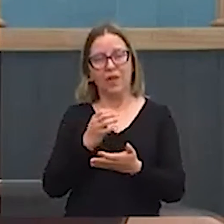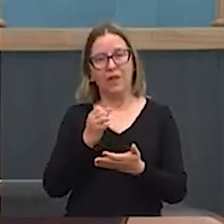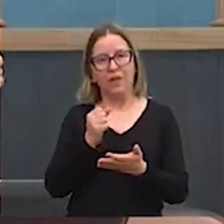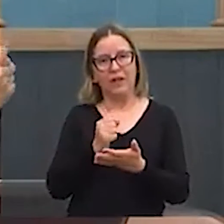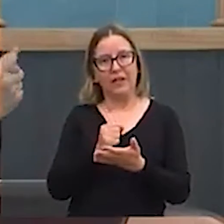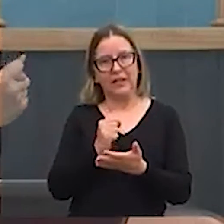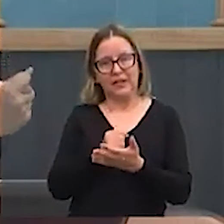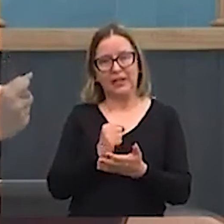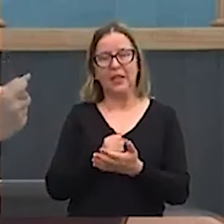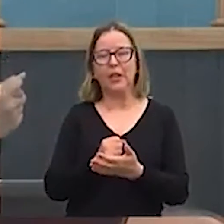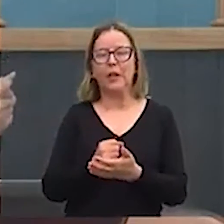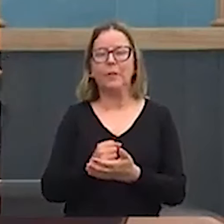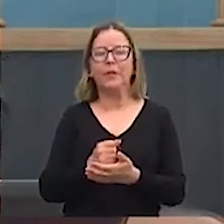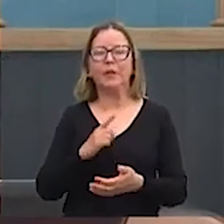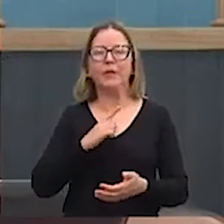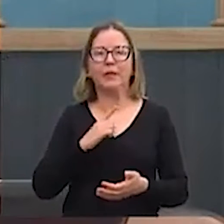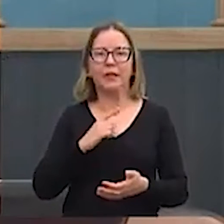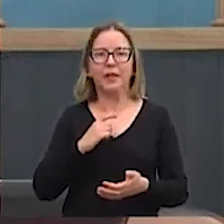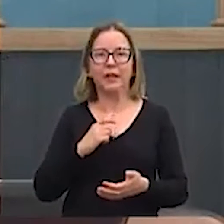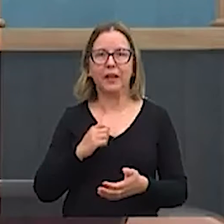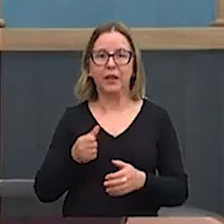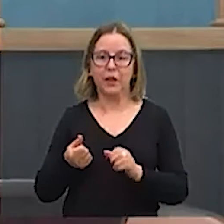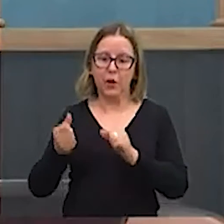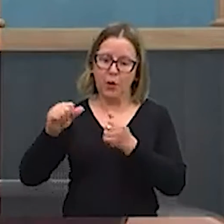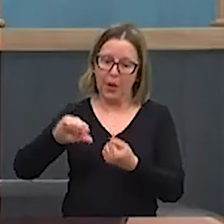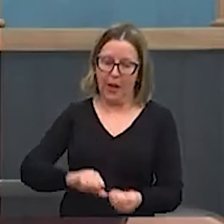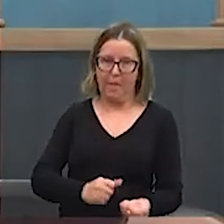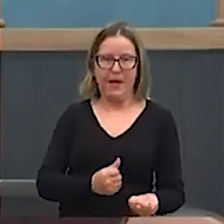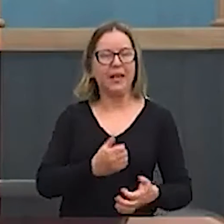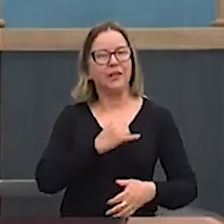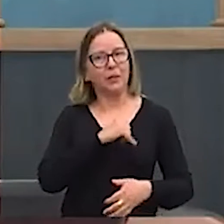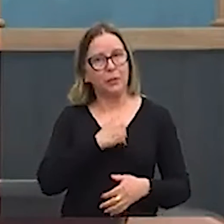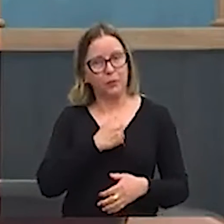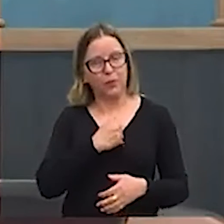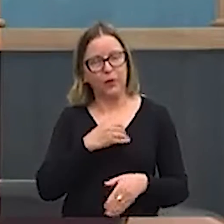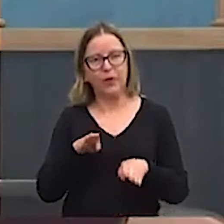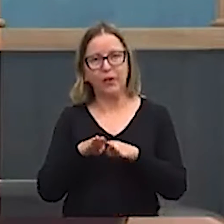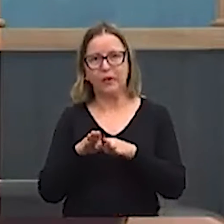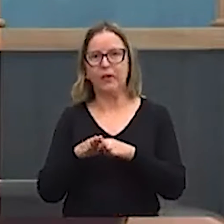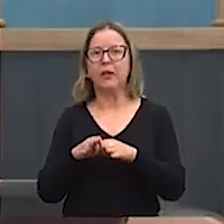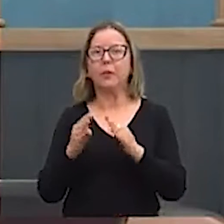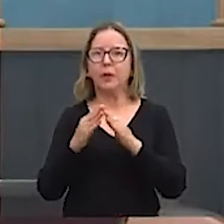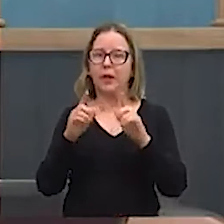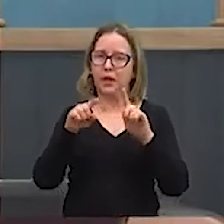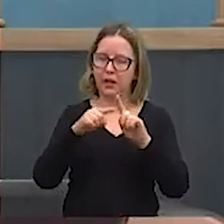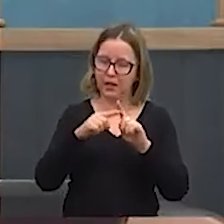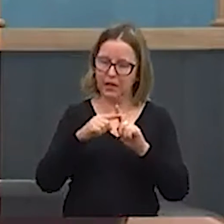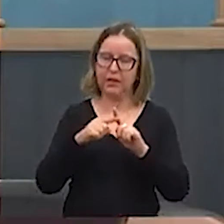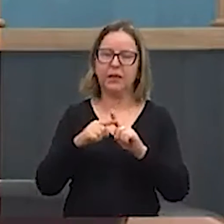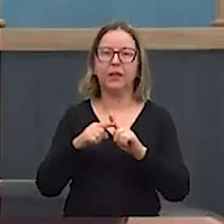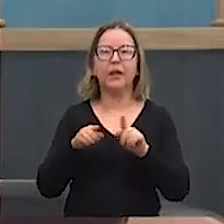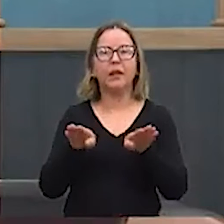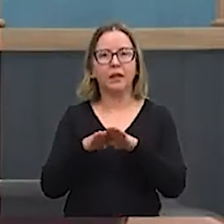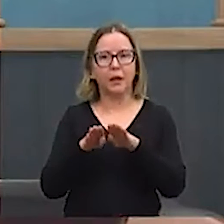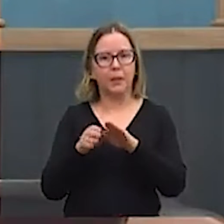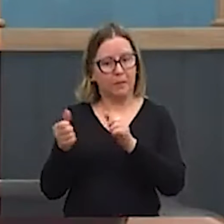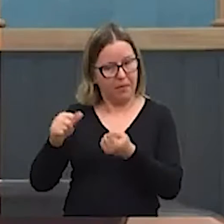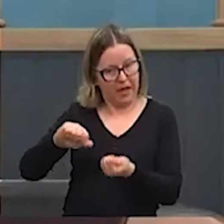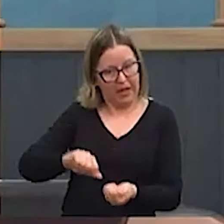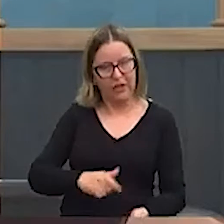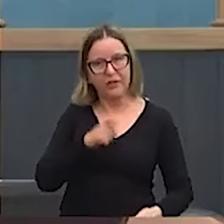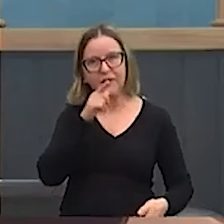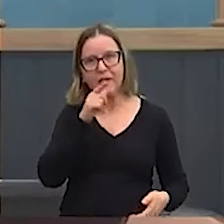João nas águas e também a igreja usa esse batismo nas águas para falar